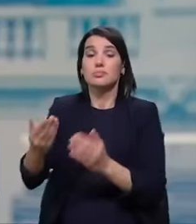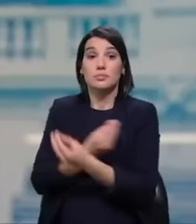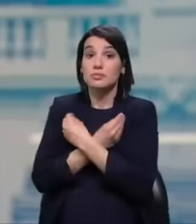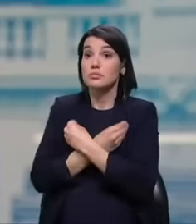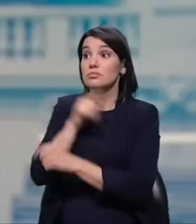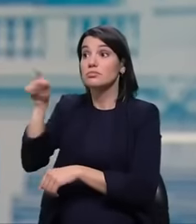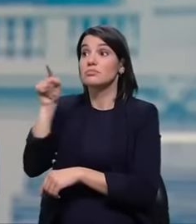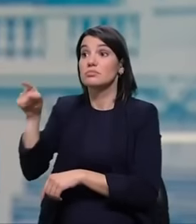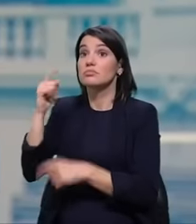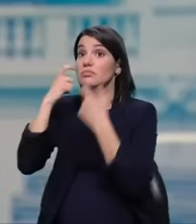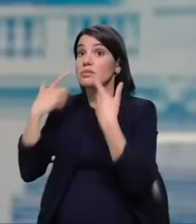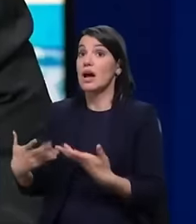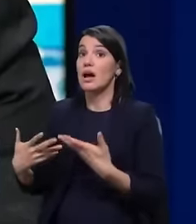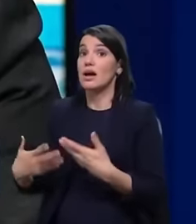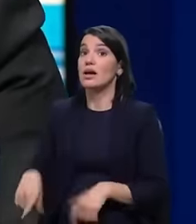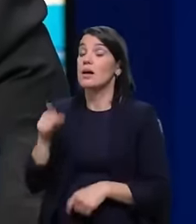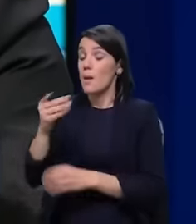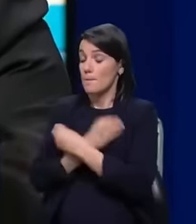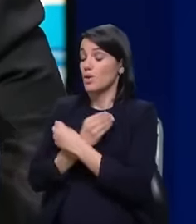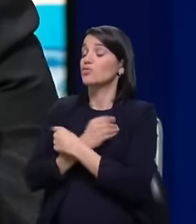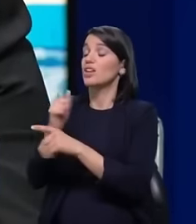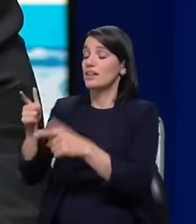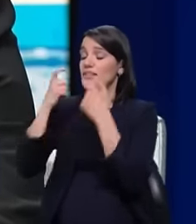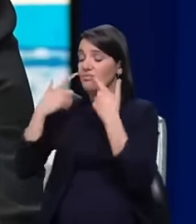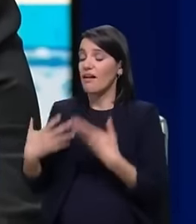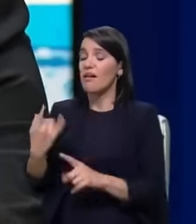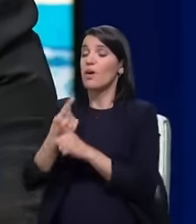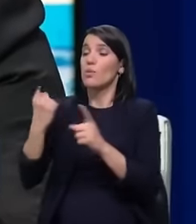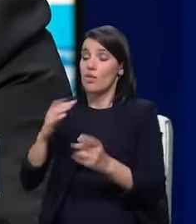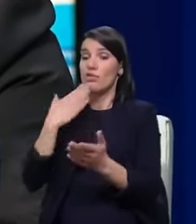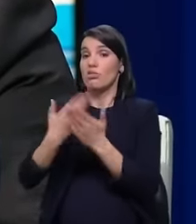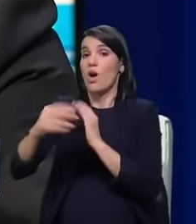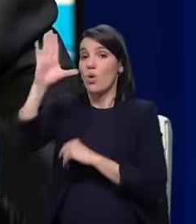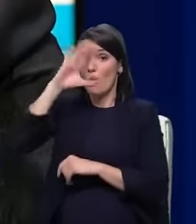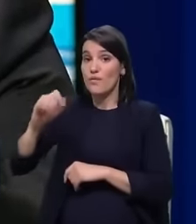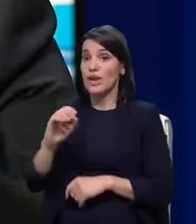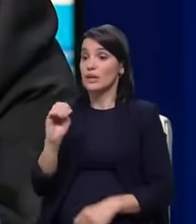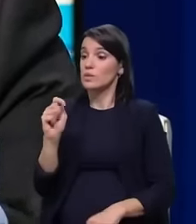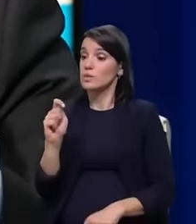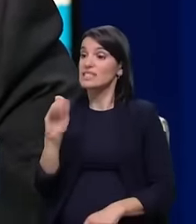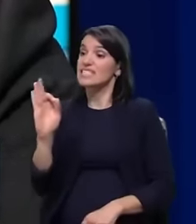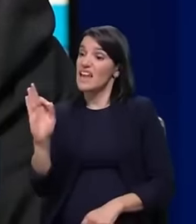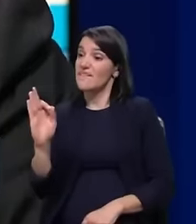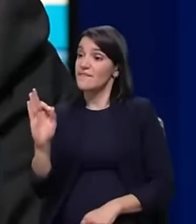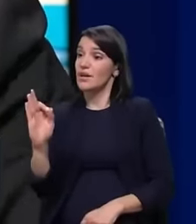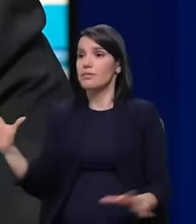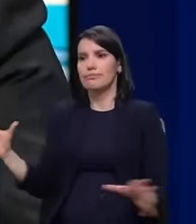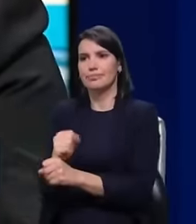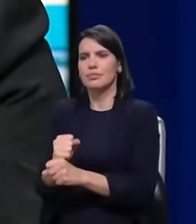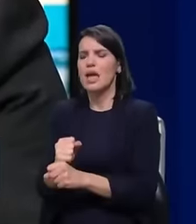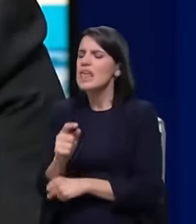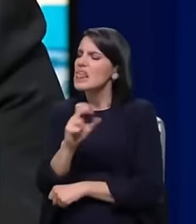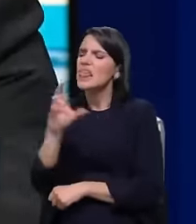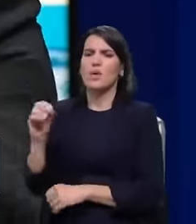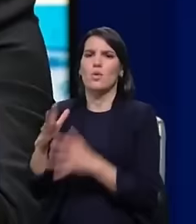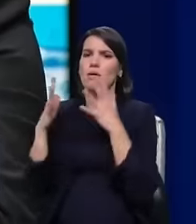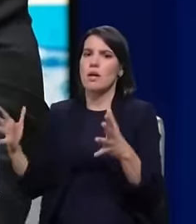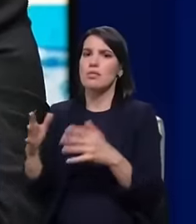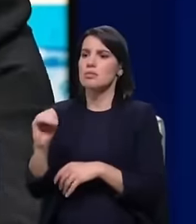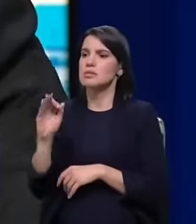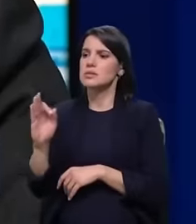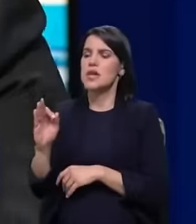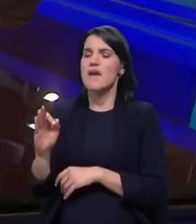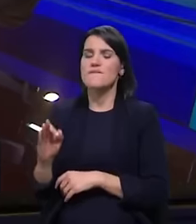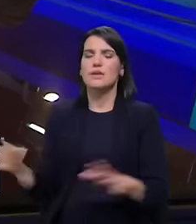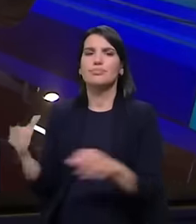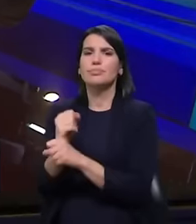Esquerda. Que eu tenho que dizer isto aqui, o Bloco de Esquerda não só levou a que o governo extinguisse o CEF, o maior erro que cometemos nos últimos anos foi extinguir o CEF, e isso tem